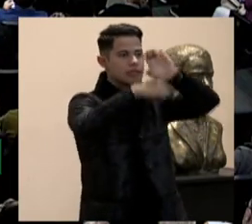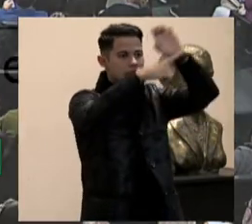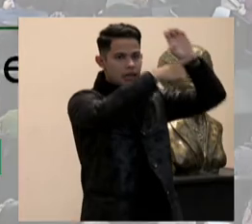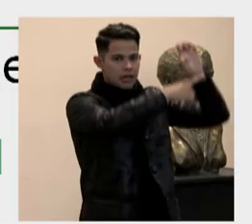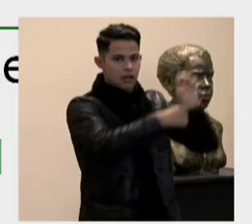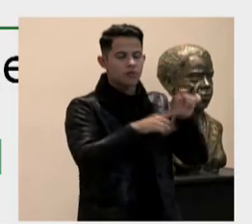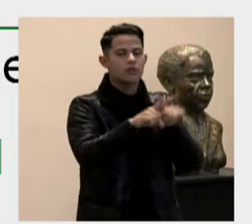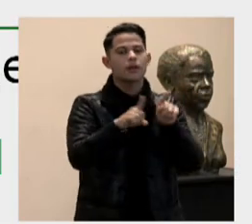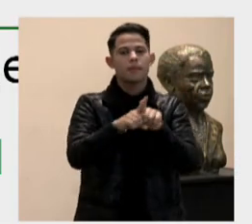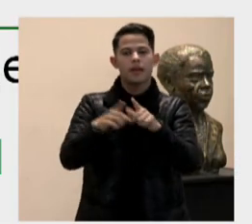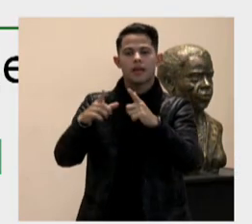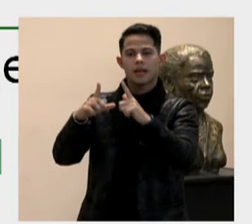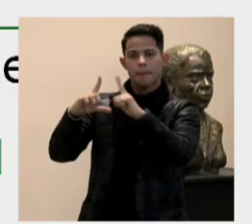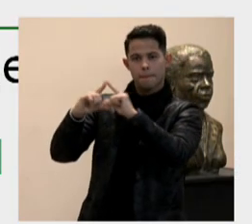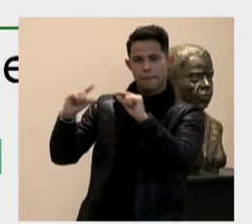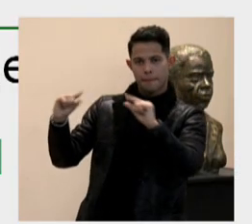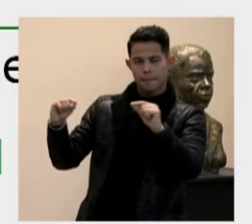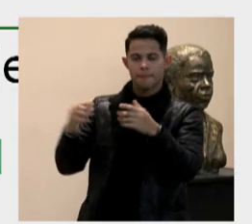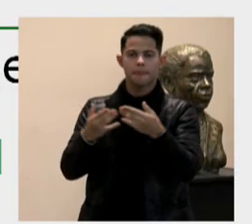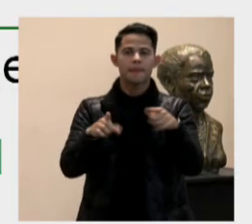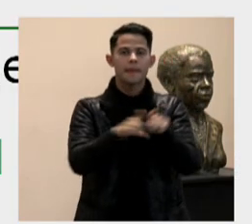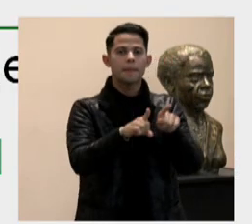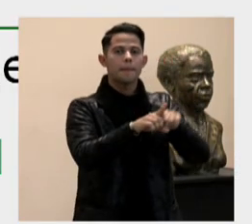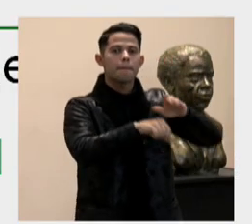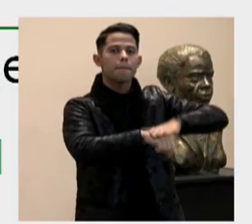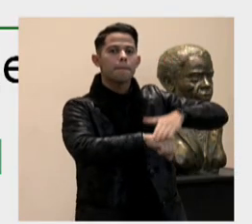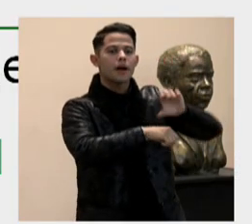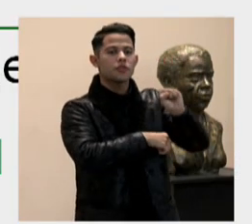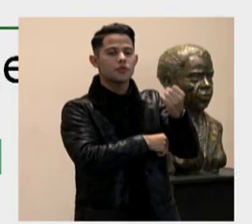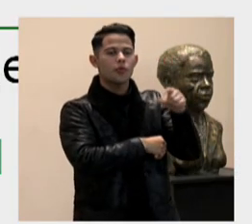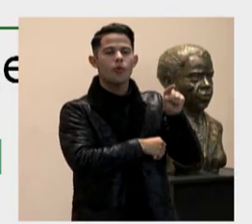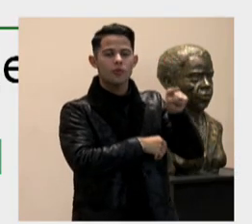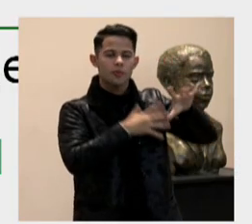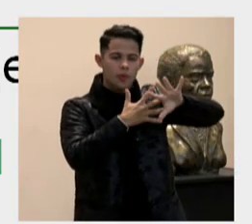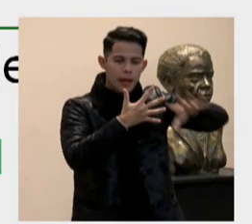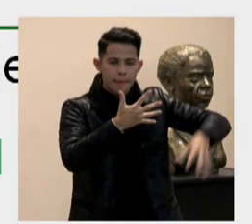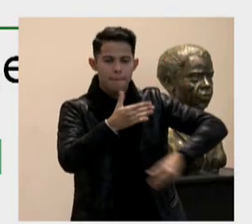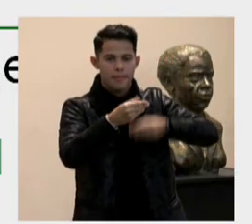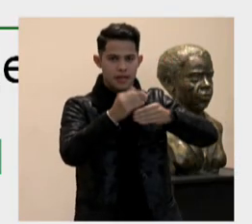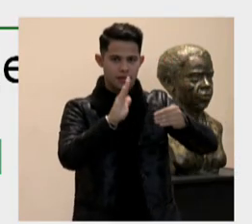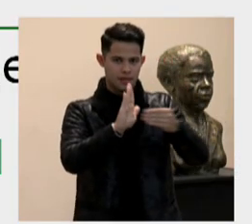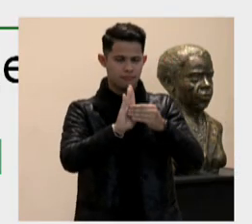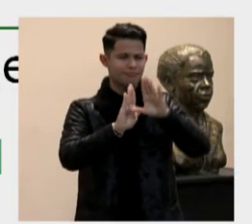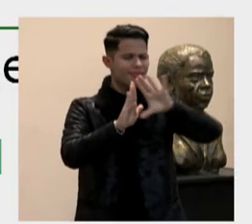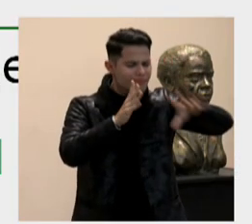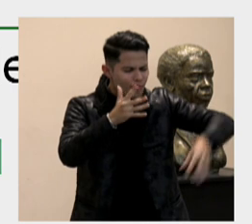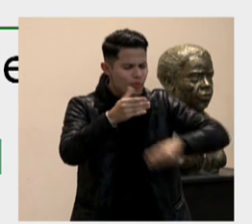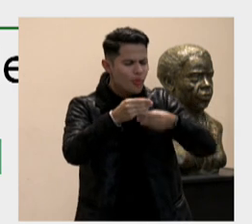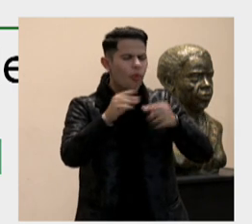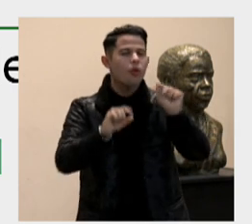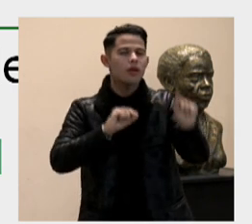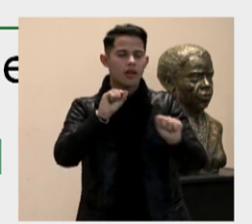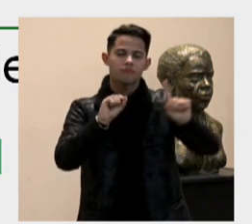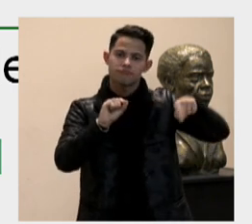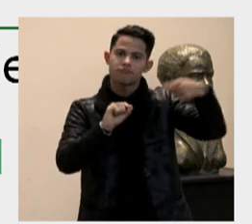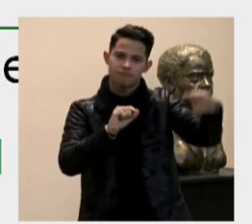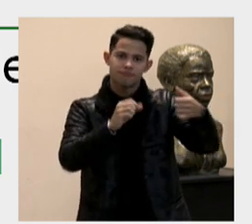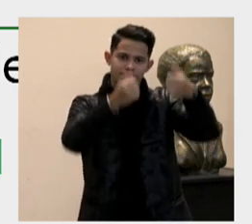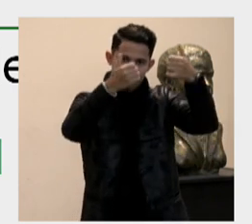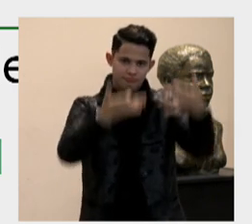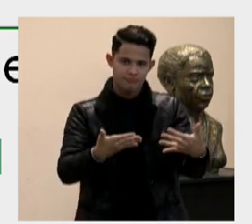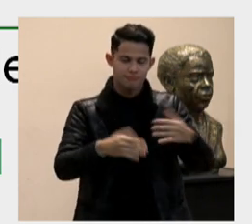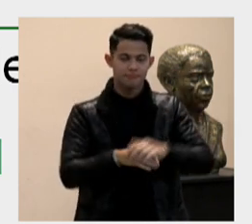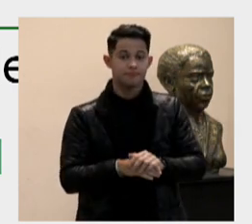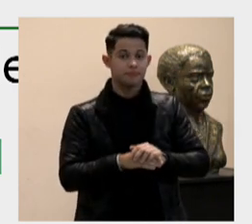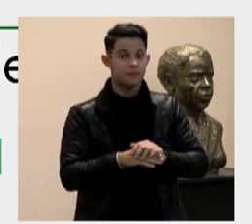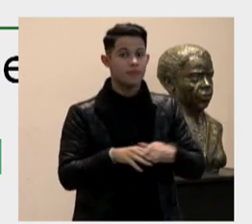de 1.800 emendas, e depois eu já vou falar para vocês um pouquinho o que foram essas emendas, e eu bati o recorde porque dos